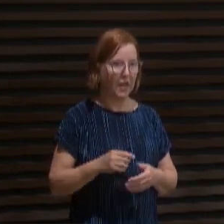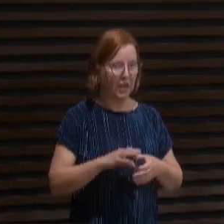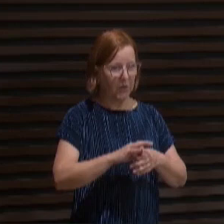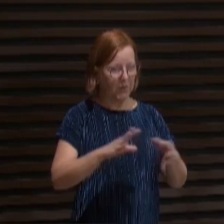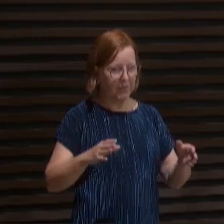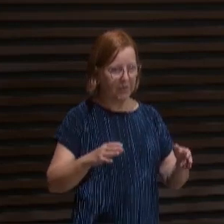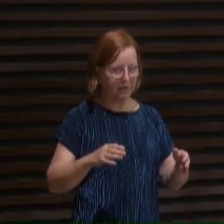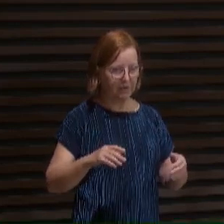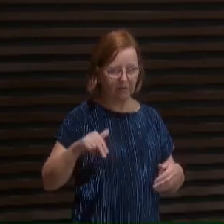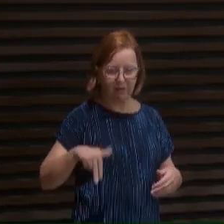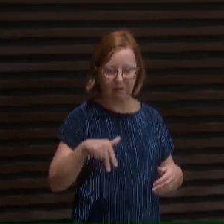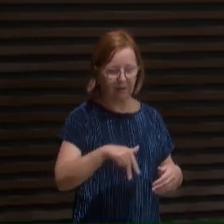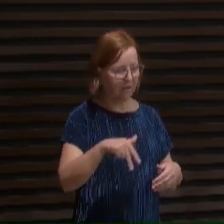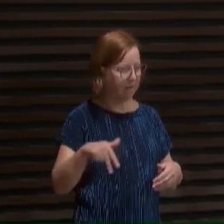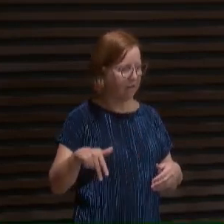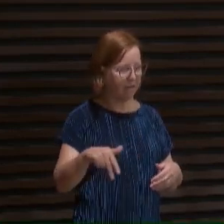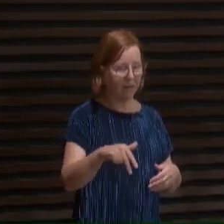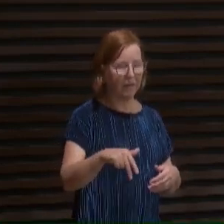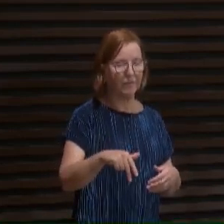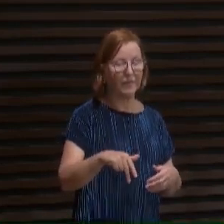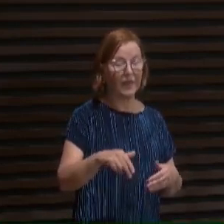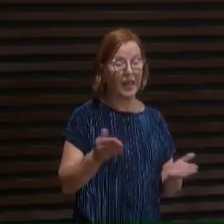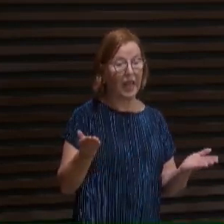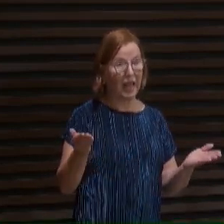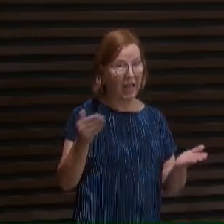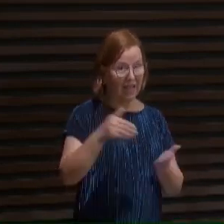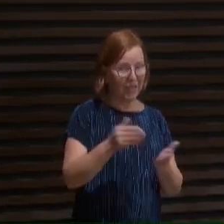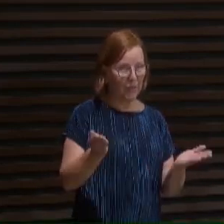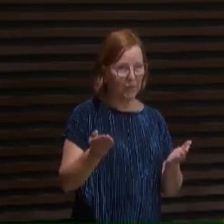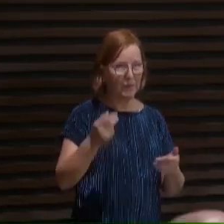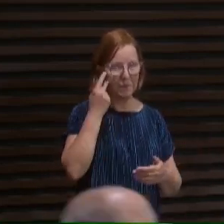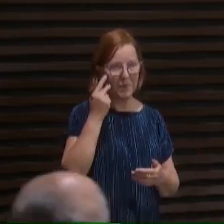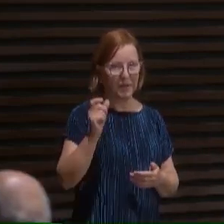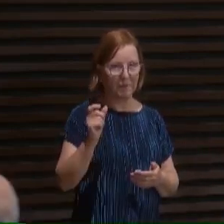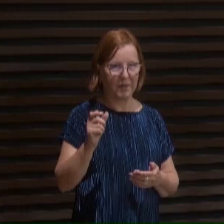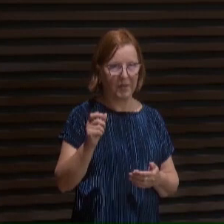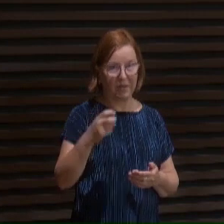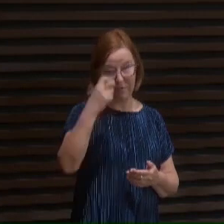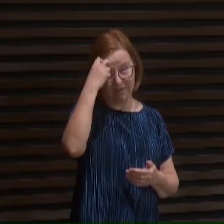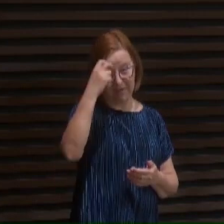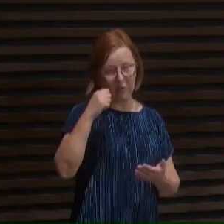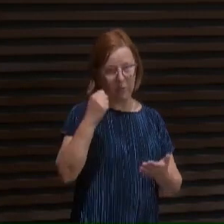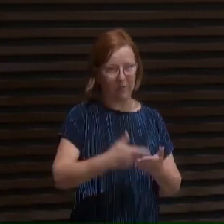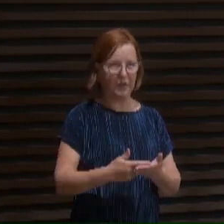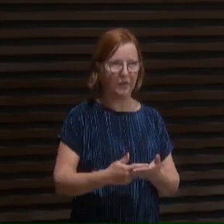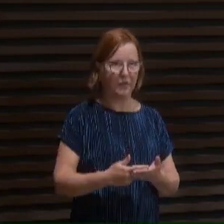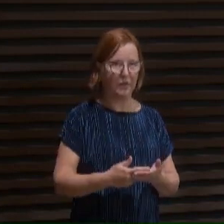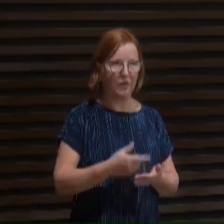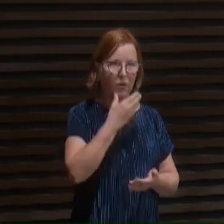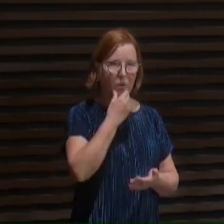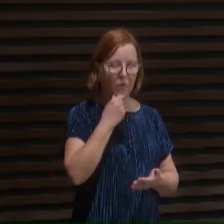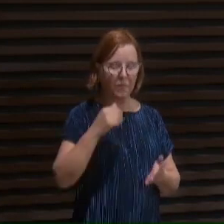hoje, para que as palavras do sábio fossem cumpridas. O homem que se desvia